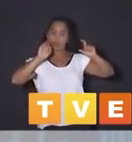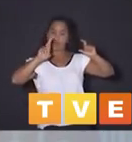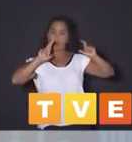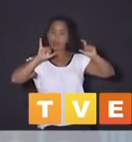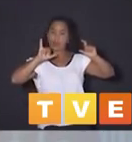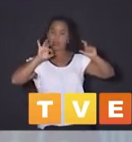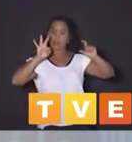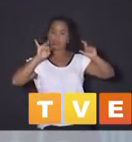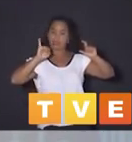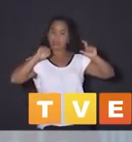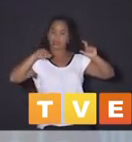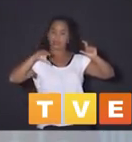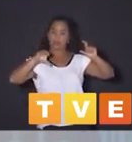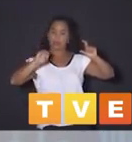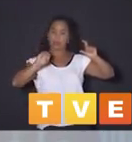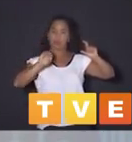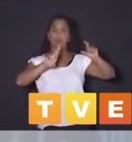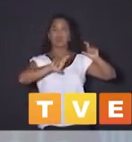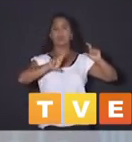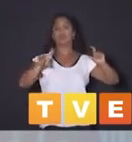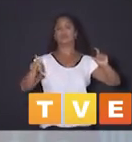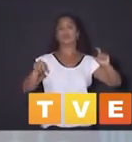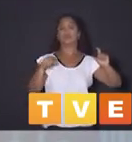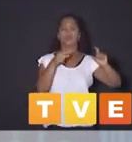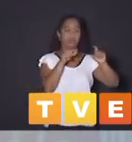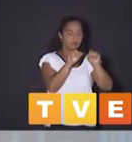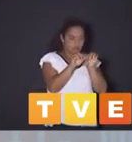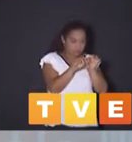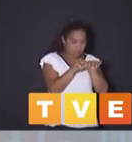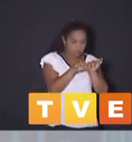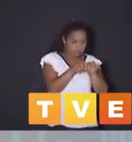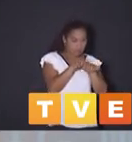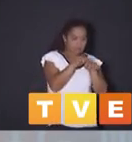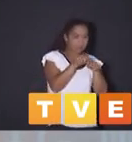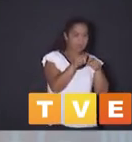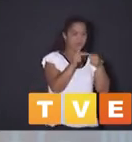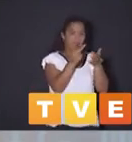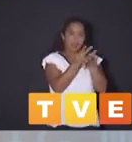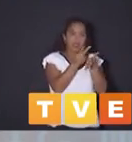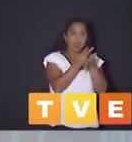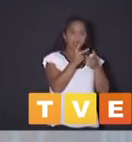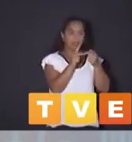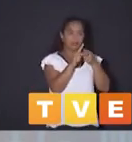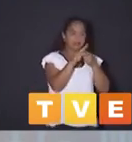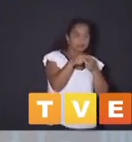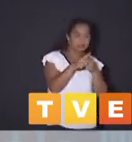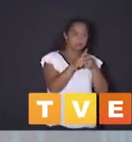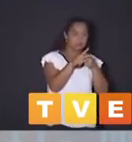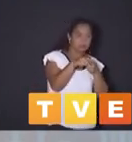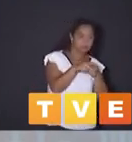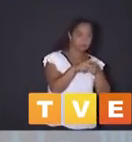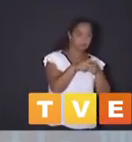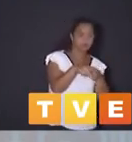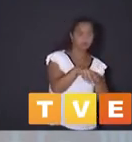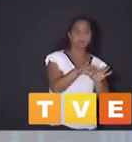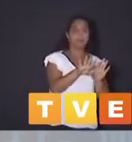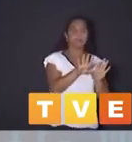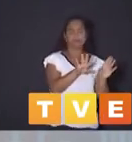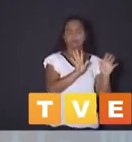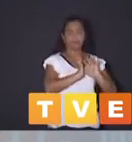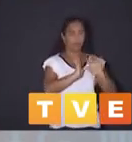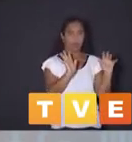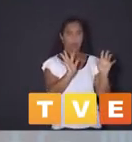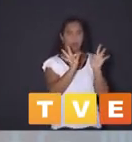pega lá o código que uma pessoa escreveu a autora escreveu errado aqui é o cara escreveu errado ali eu faça auditoria corrijo aqui não é um